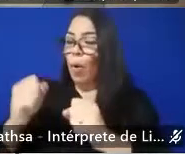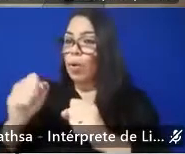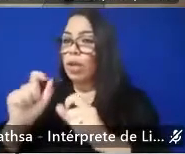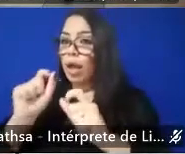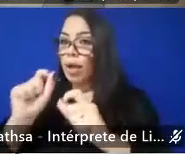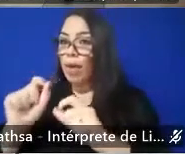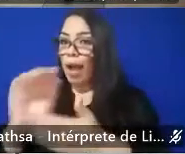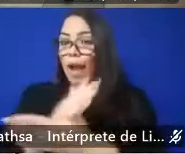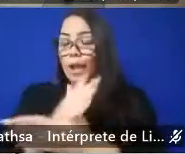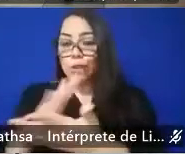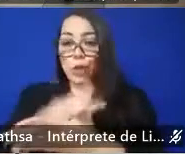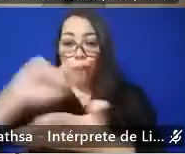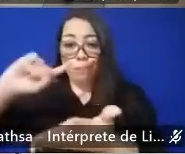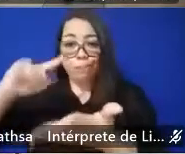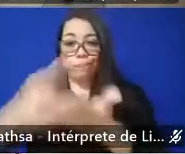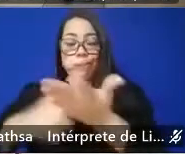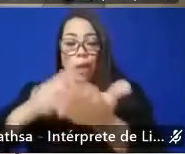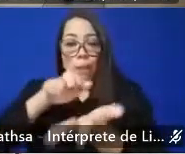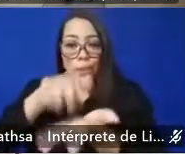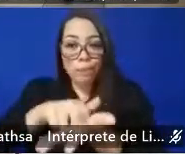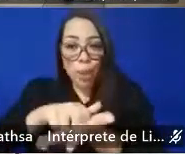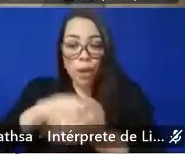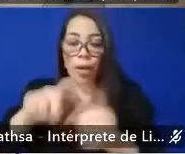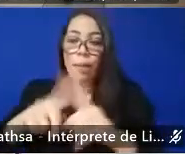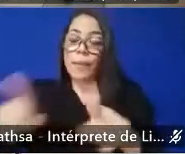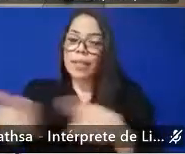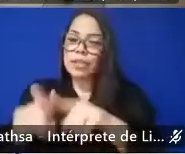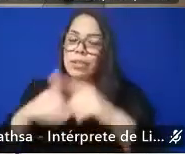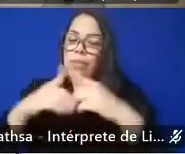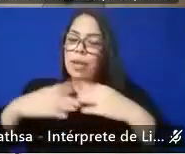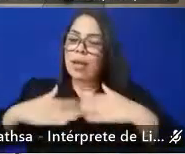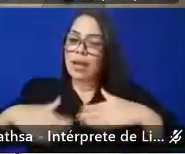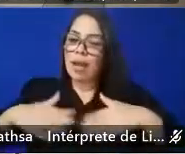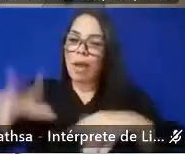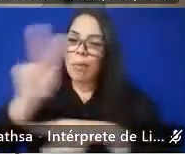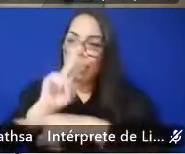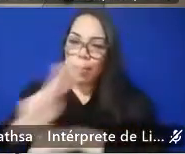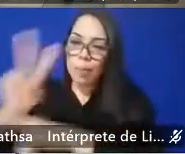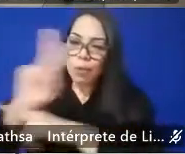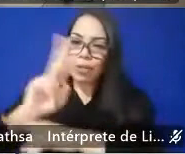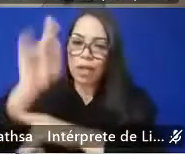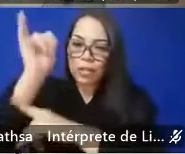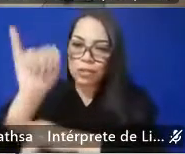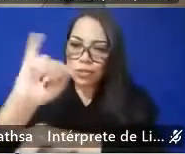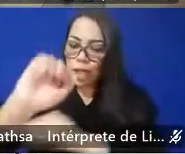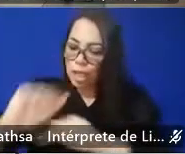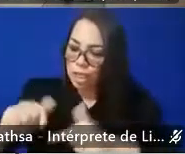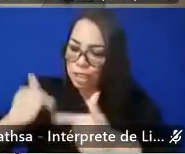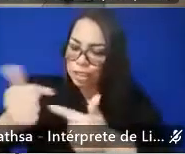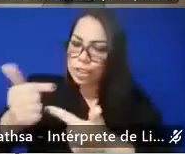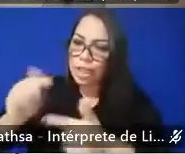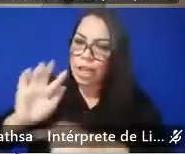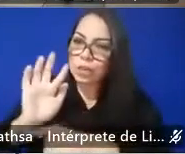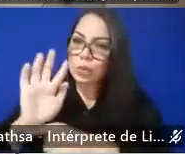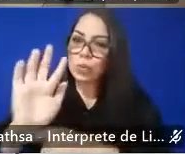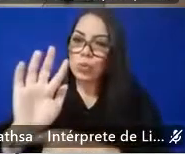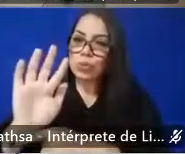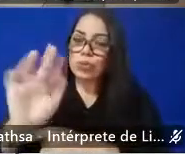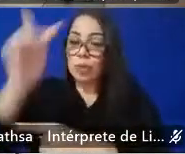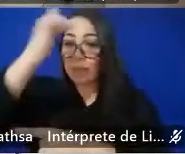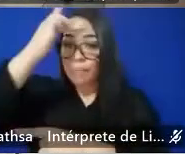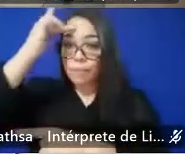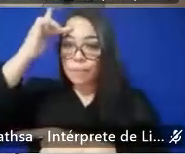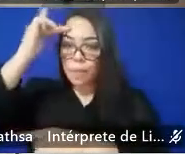unimach também a 40 protege e incentivar pessoa de extrema retidão e